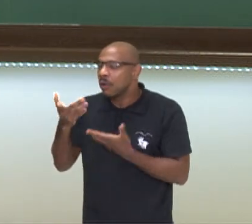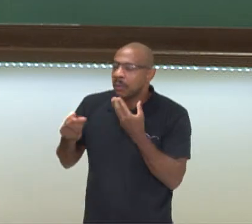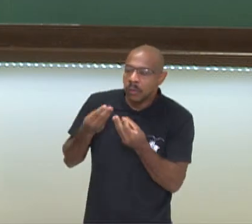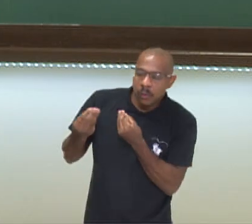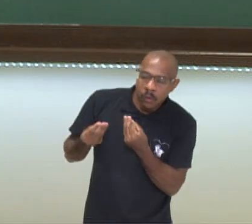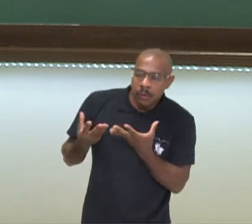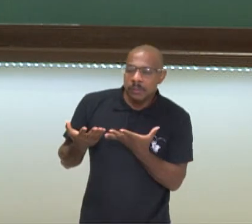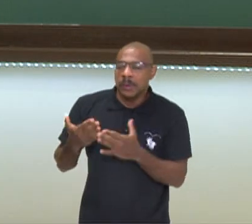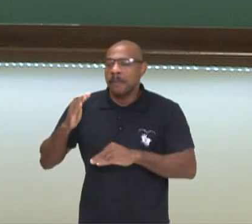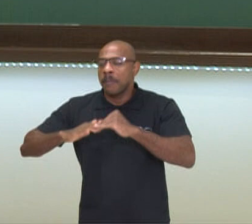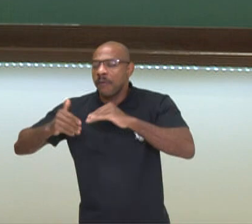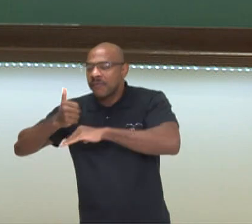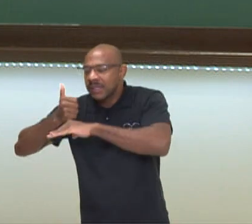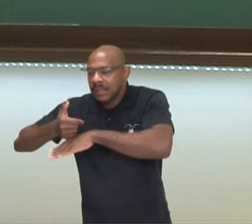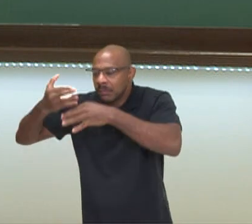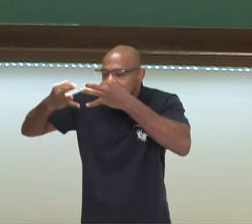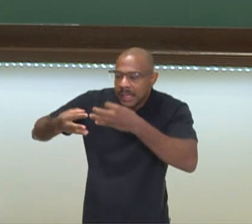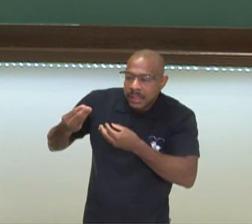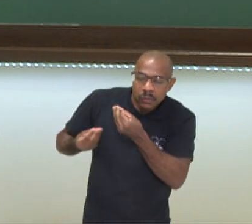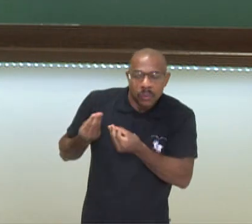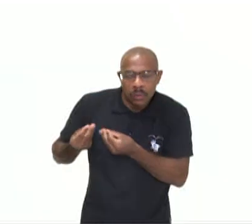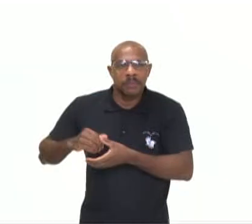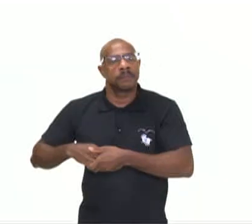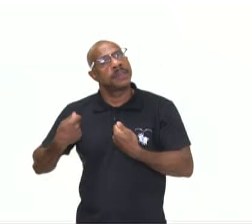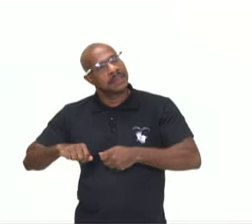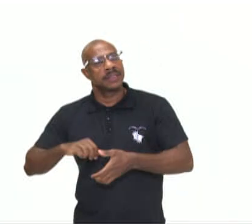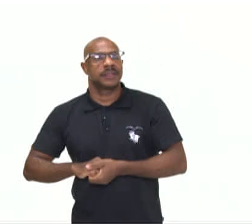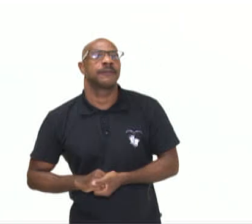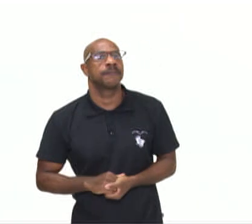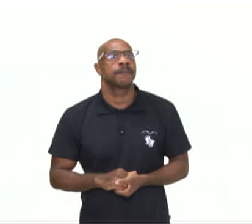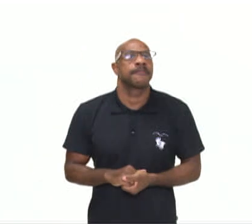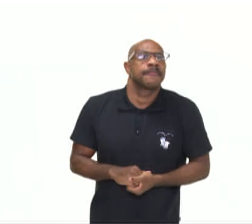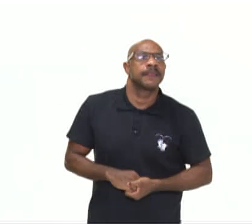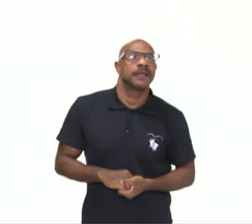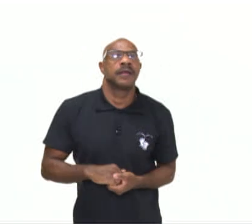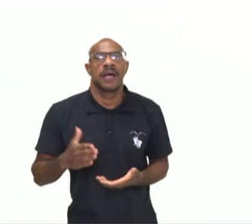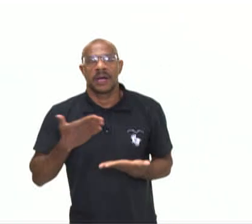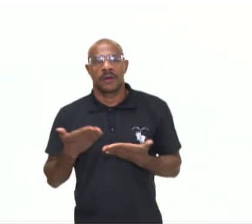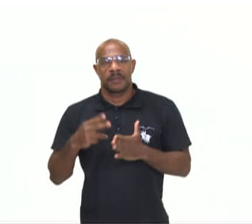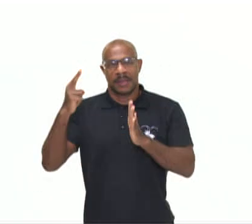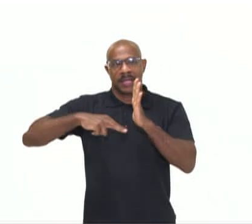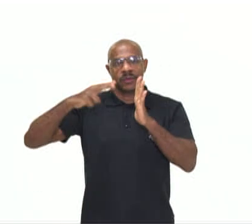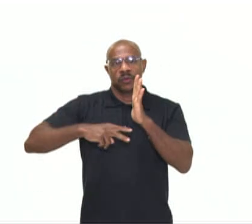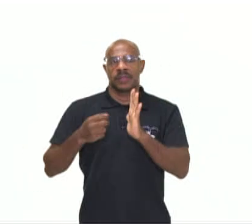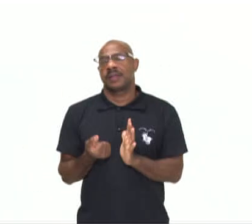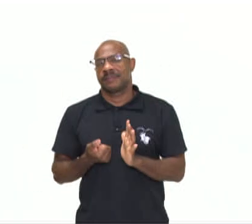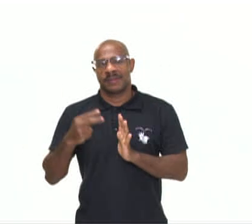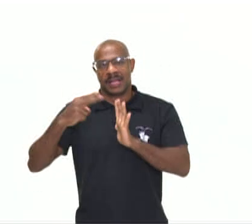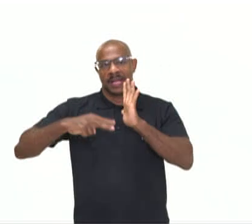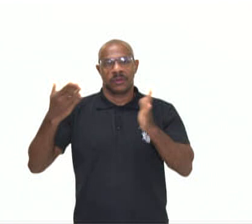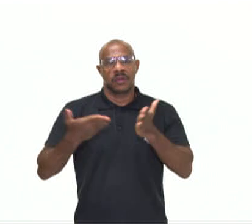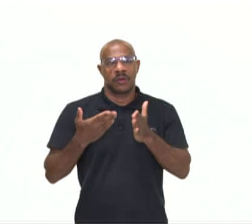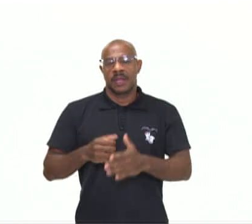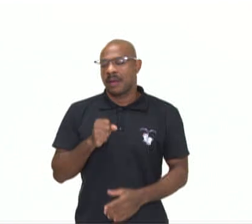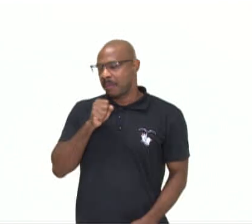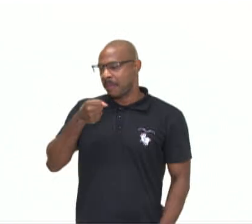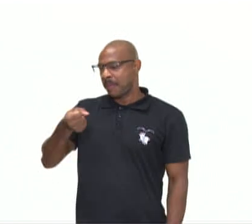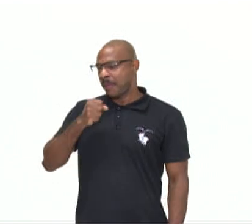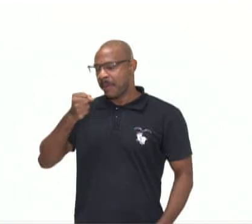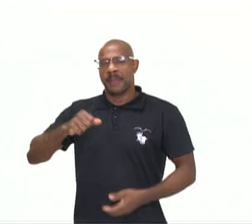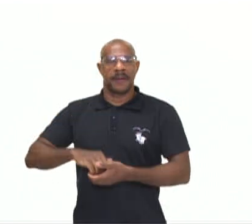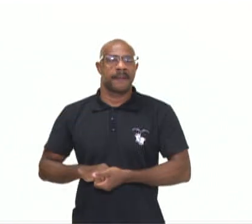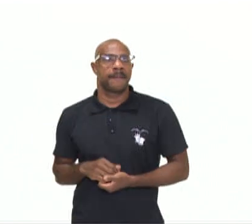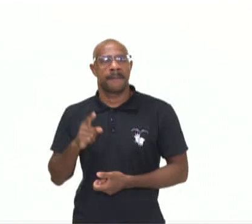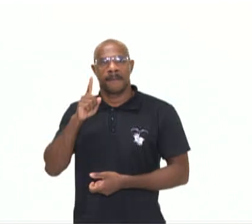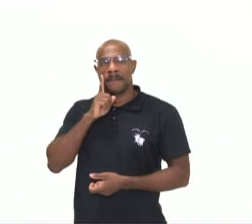vamos ver aqui então continuar vou fazer leitura então de uma entrevista com Mia Couto esse aqui é